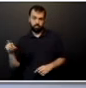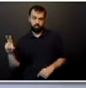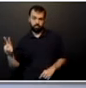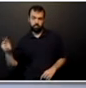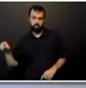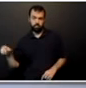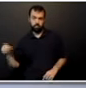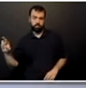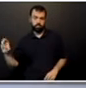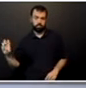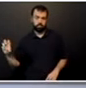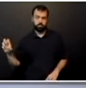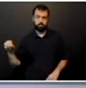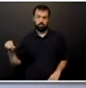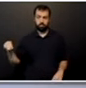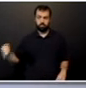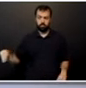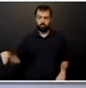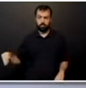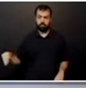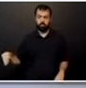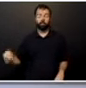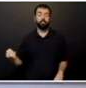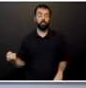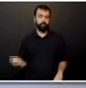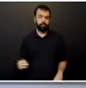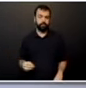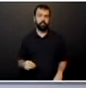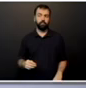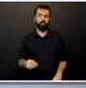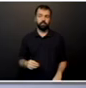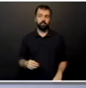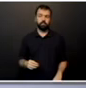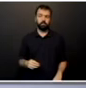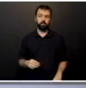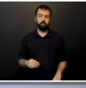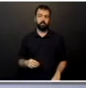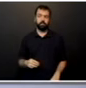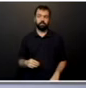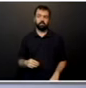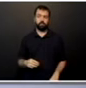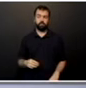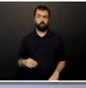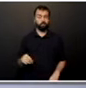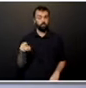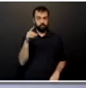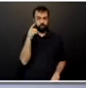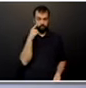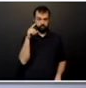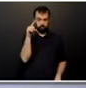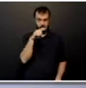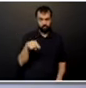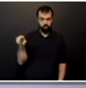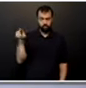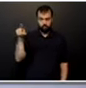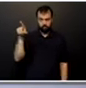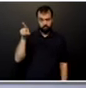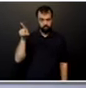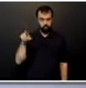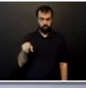proporção que dois centímetros equivalem a 2 centímetros e meio com essas observações